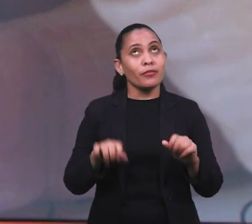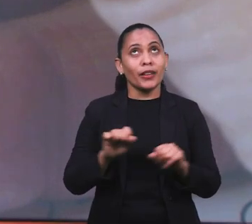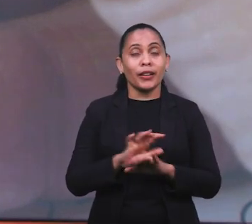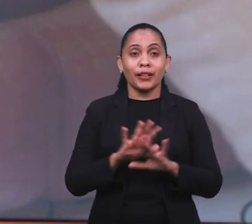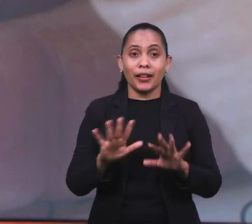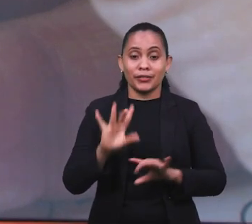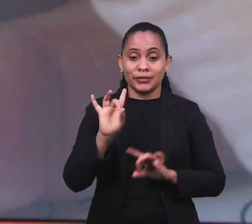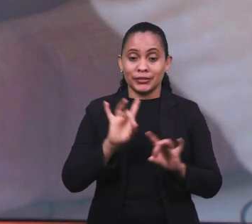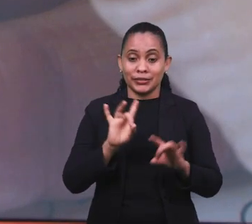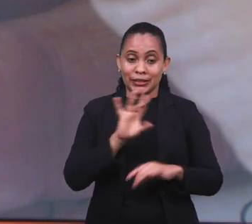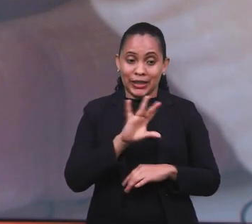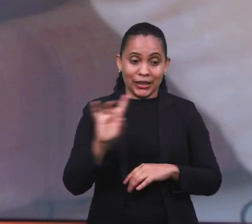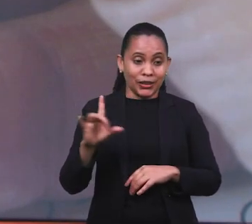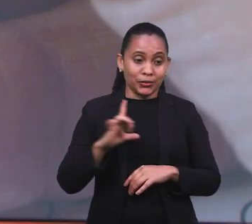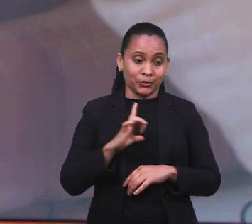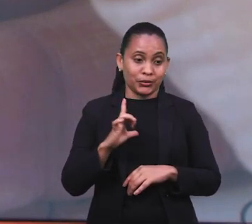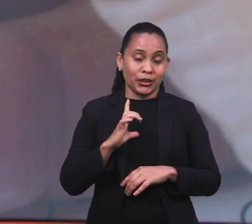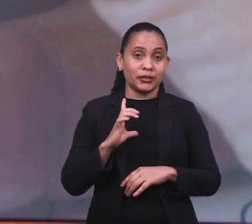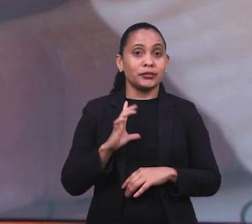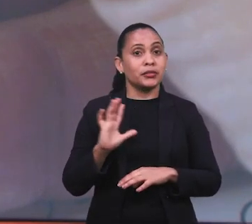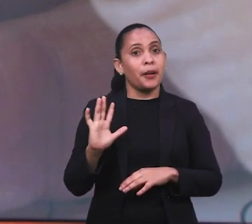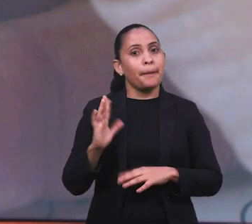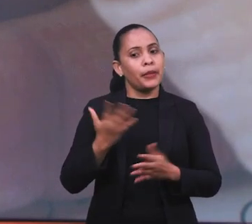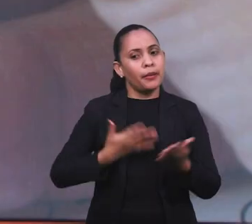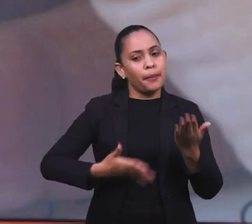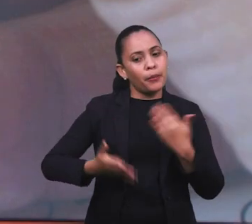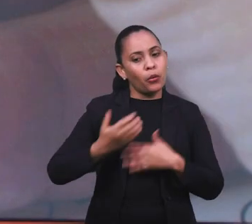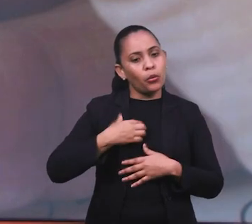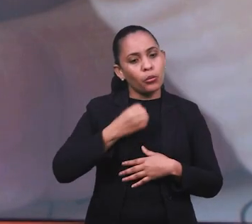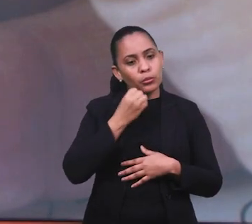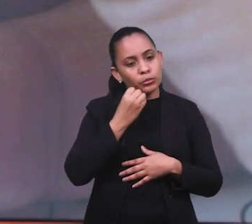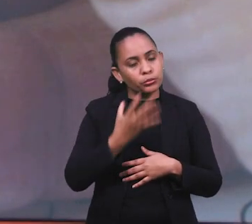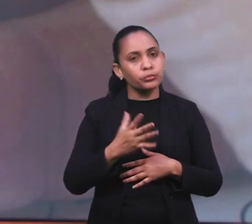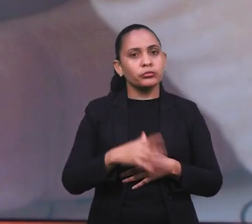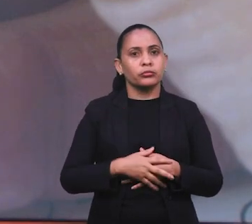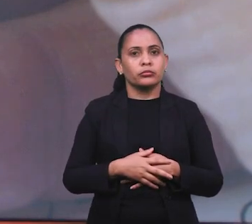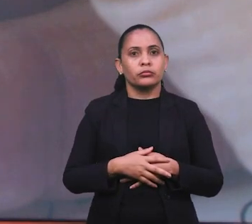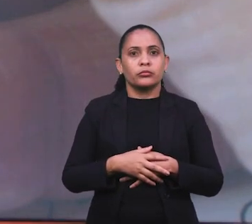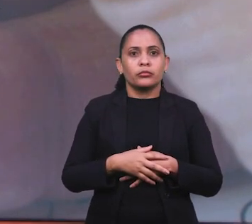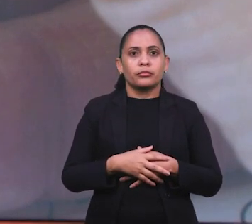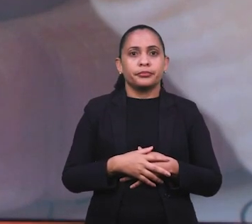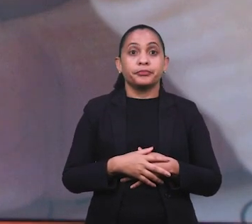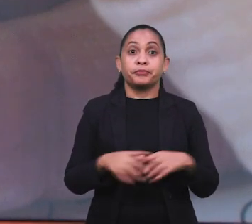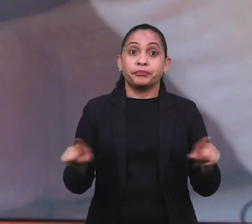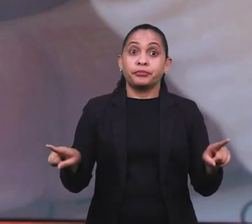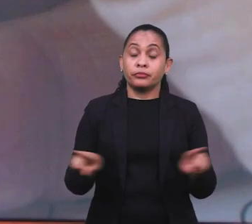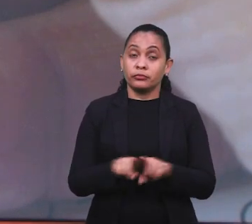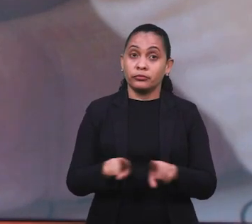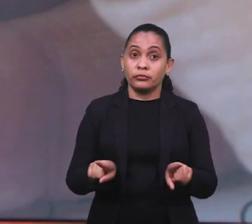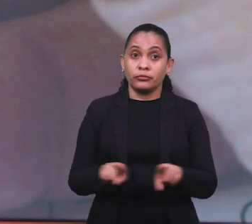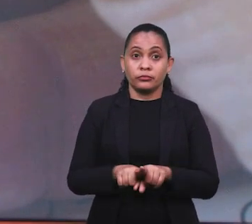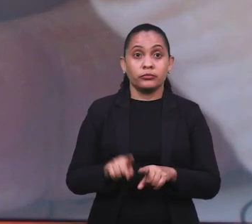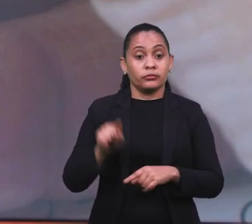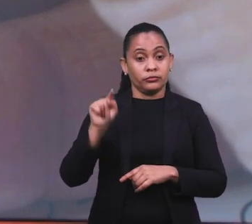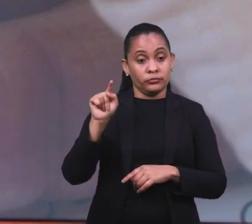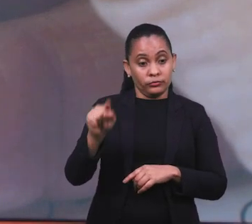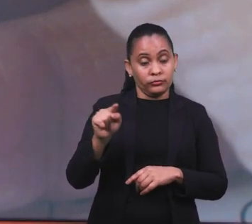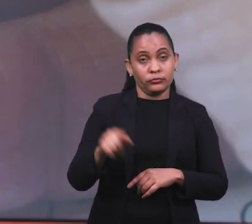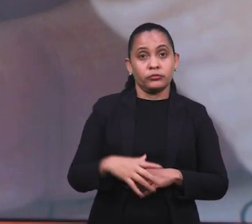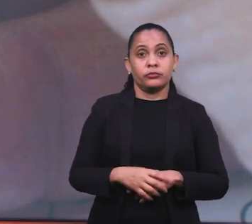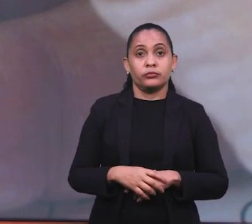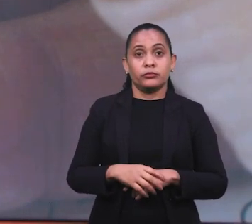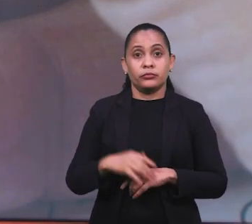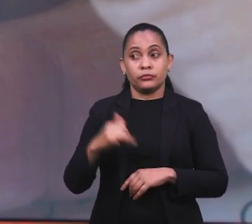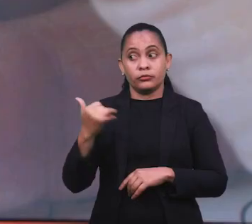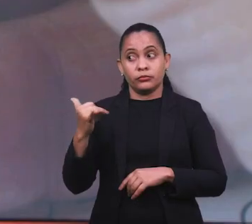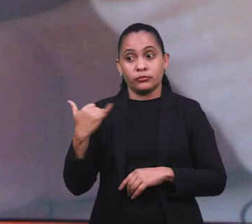vezes é a realidade de cada um, mas é bom que você tenha um bom ambiente que te tire distrações. Inclusive, que o seu